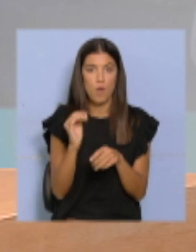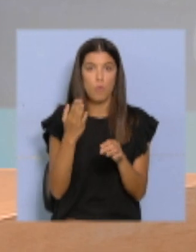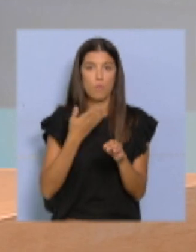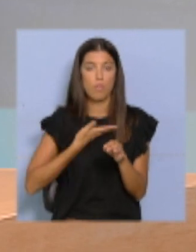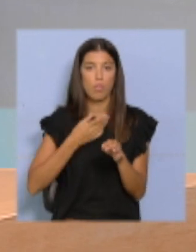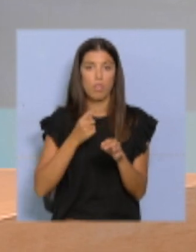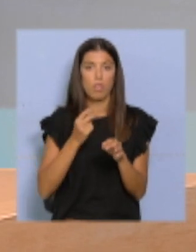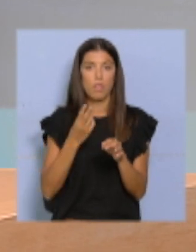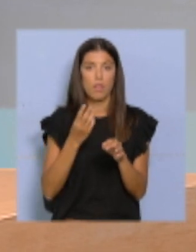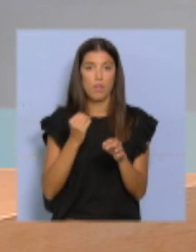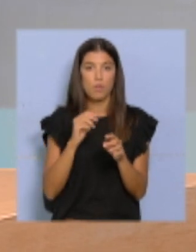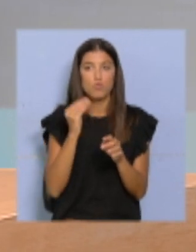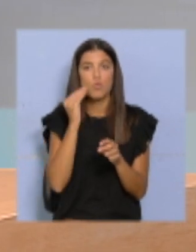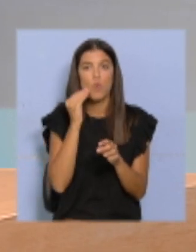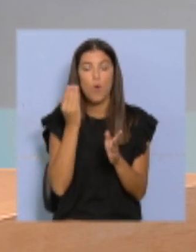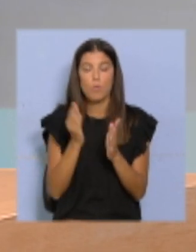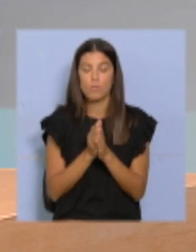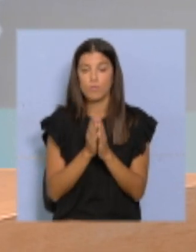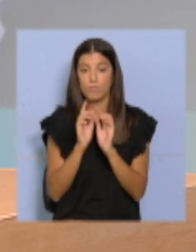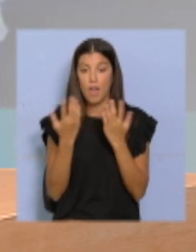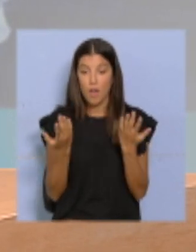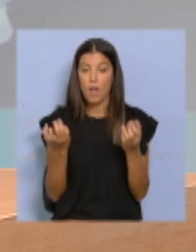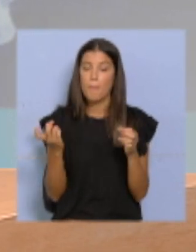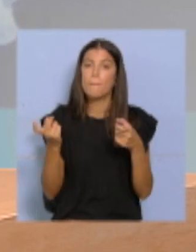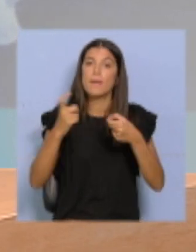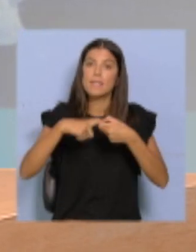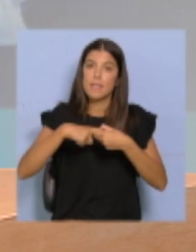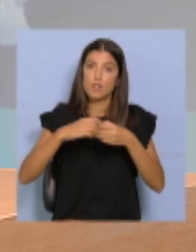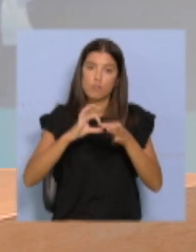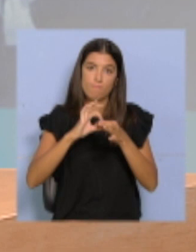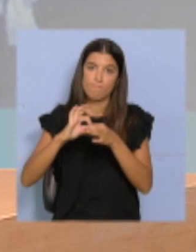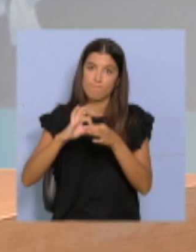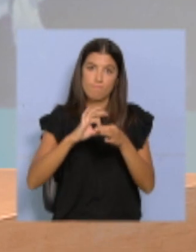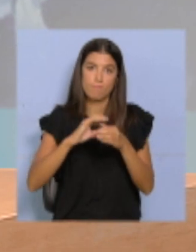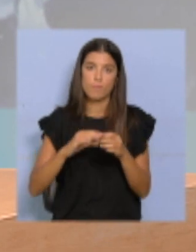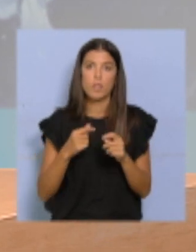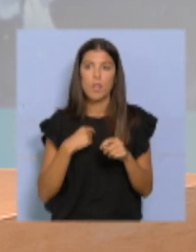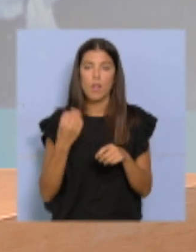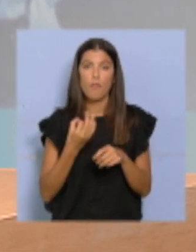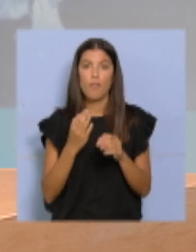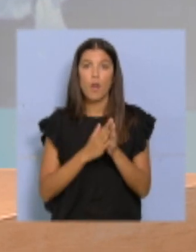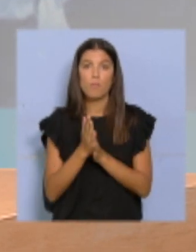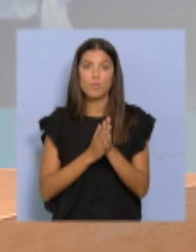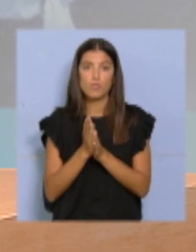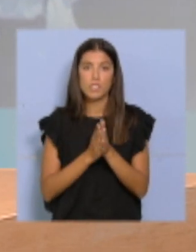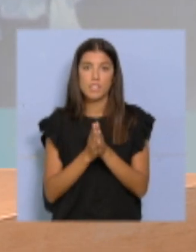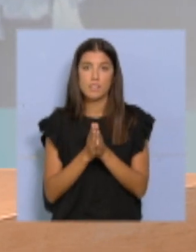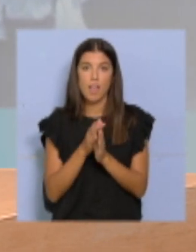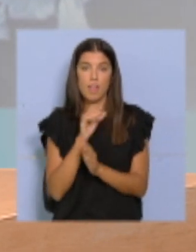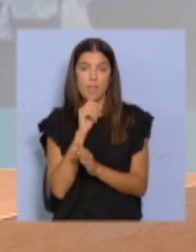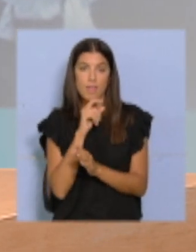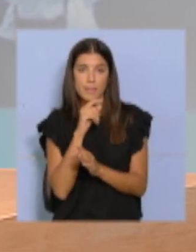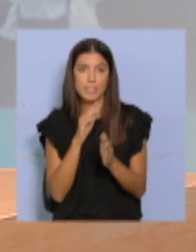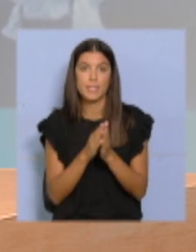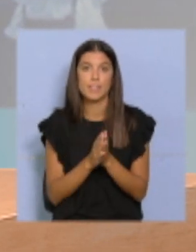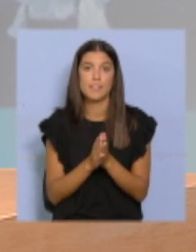Neste momento, como parceiros, nós tivemos a oportunidade de, durante o último ano, de estabelecer aquilo que é a